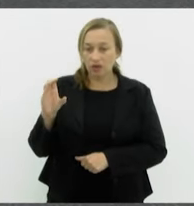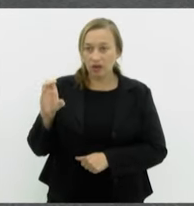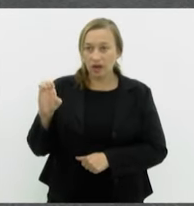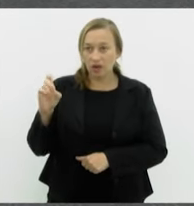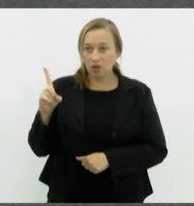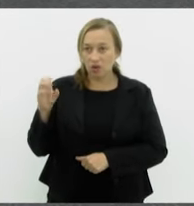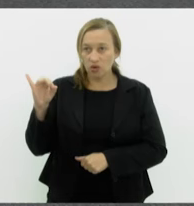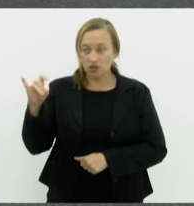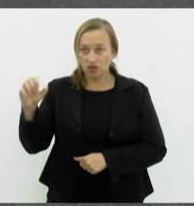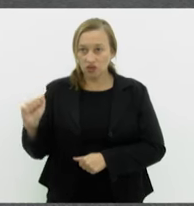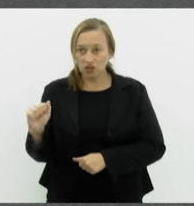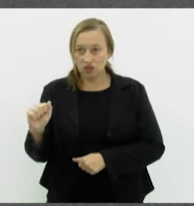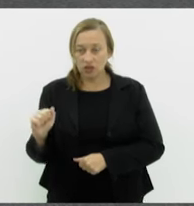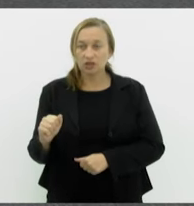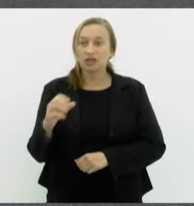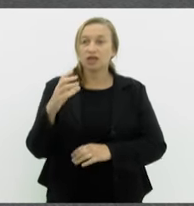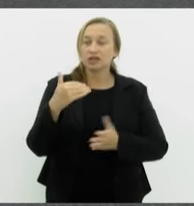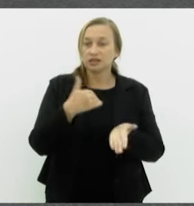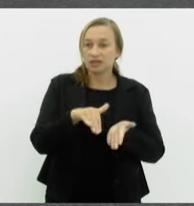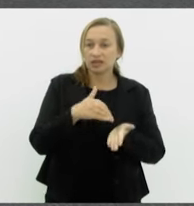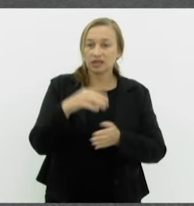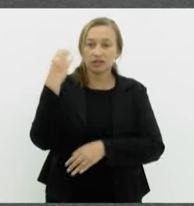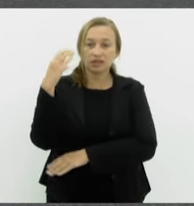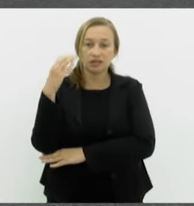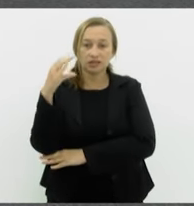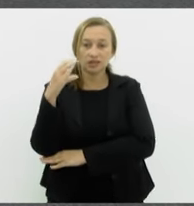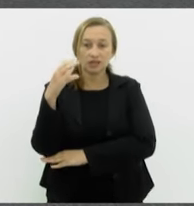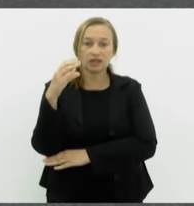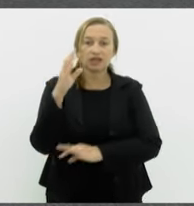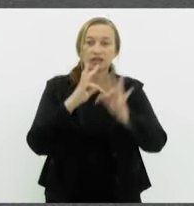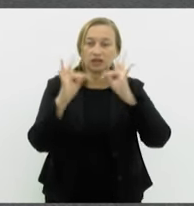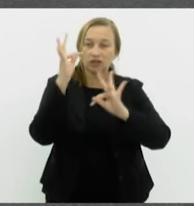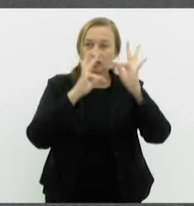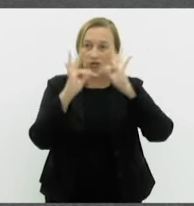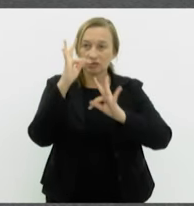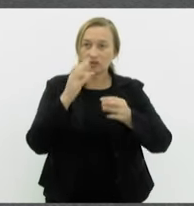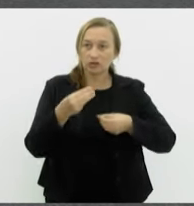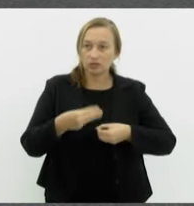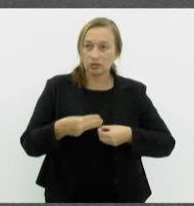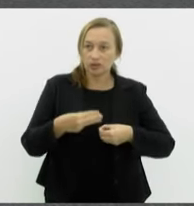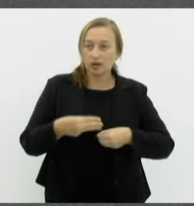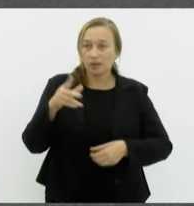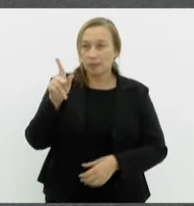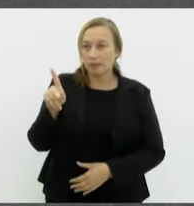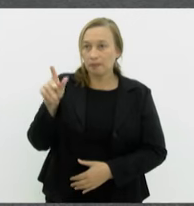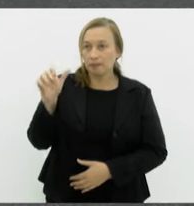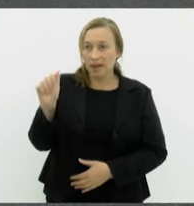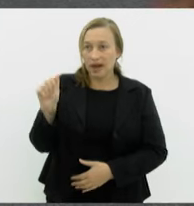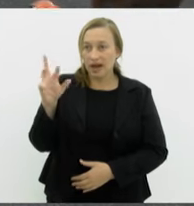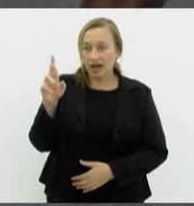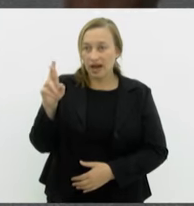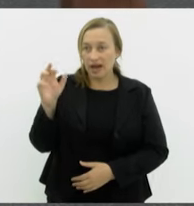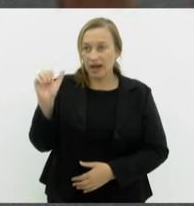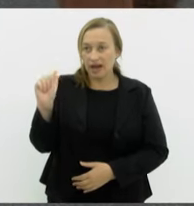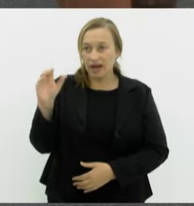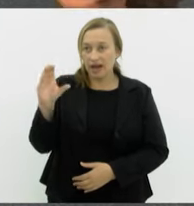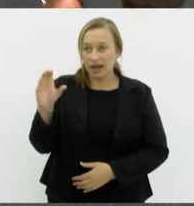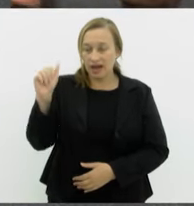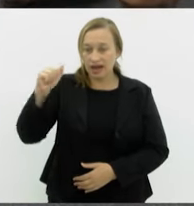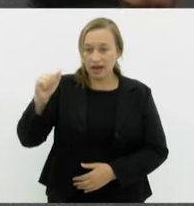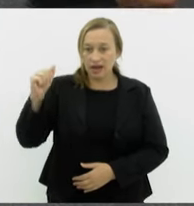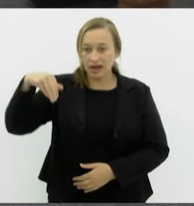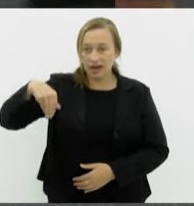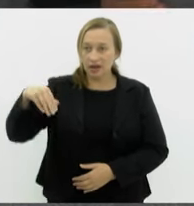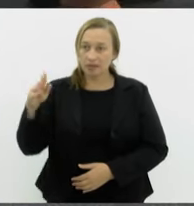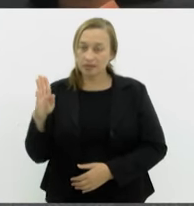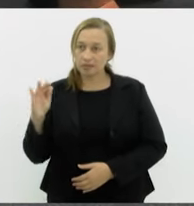da Secretaria de Ciência e Tecnologia do Estado do Rio de Janeiro, lá no município de Paracambi. Então, quero saudar e